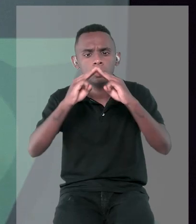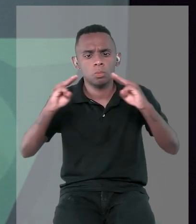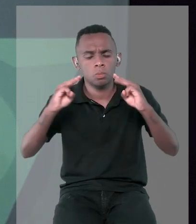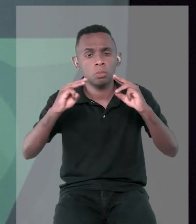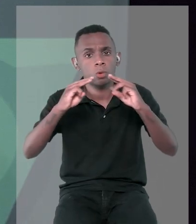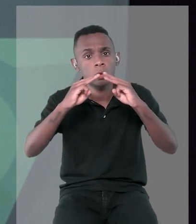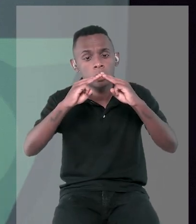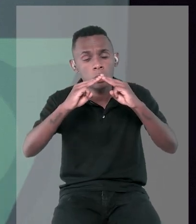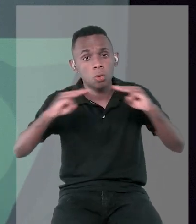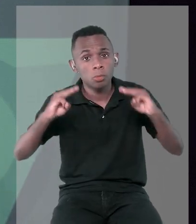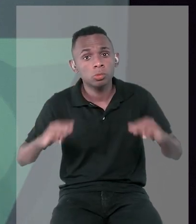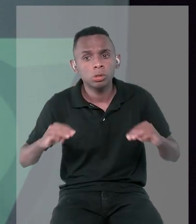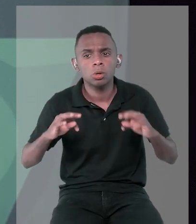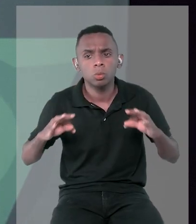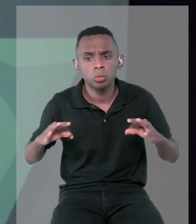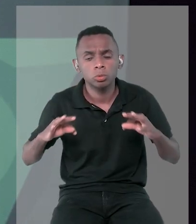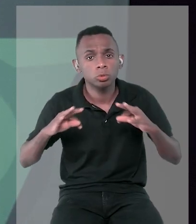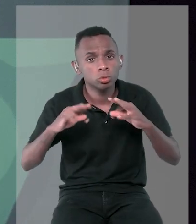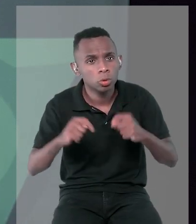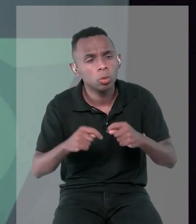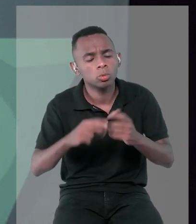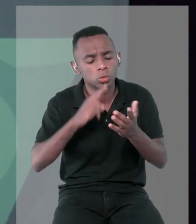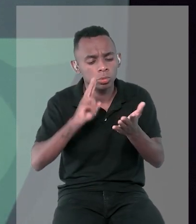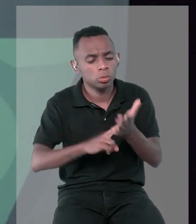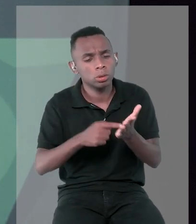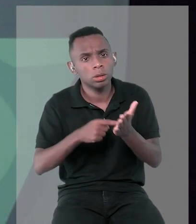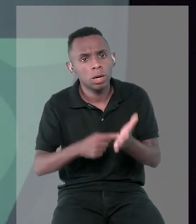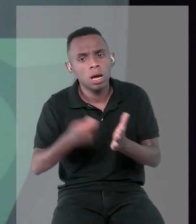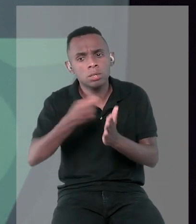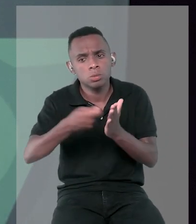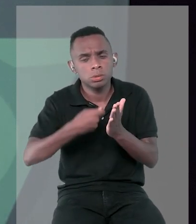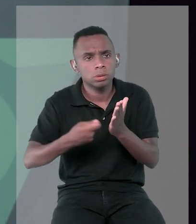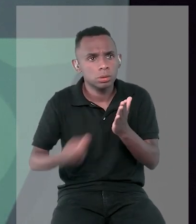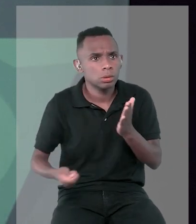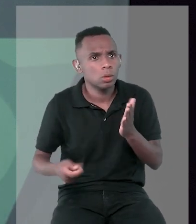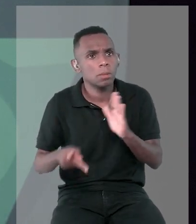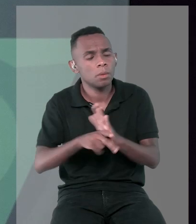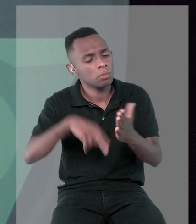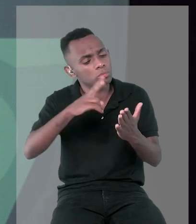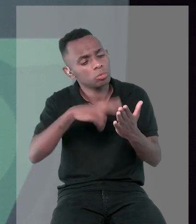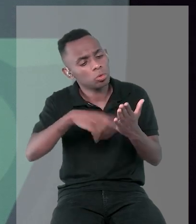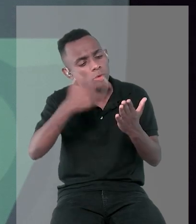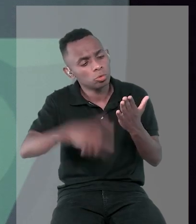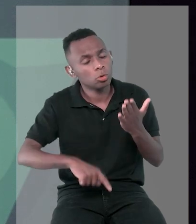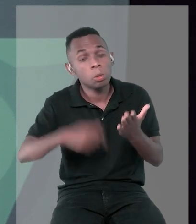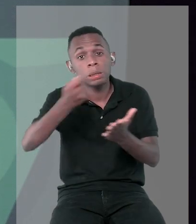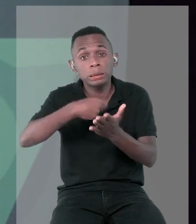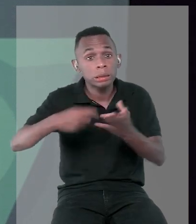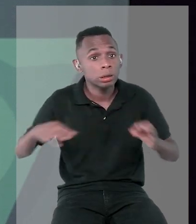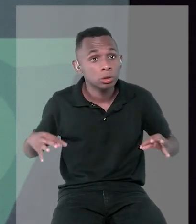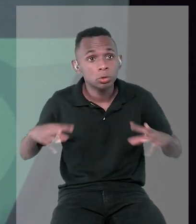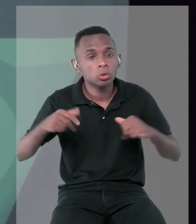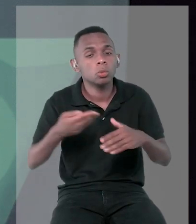museu. Então, todos os bilhetes, as cartas, as revisões, os